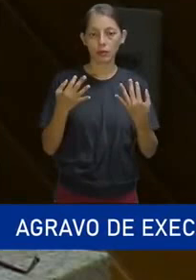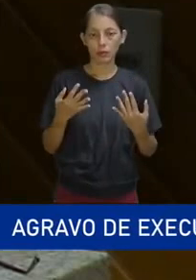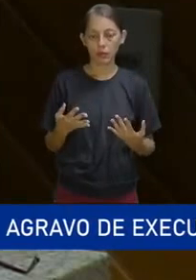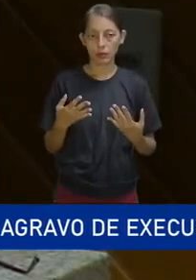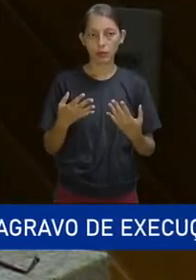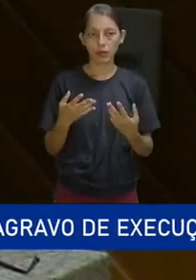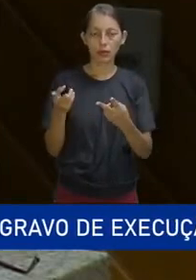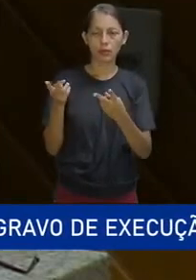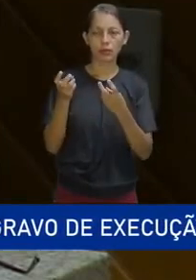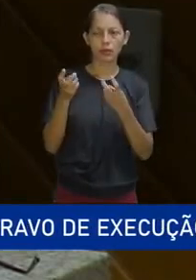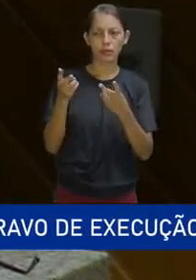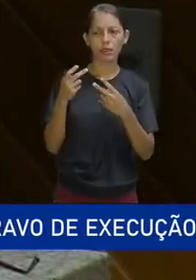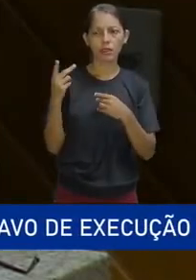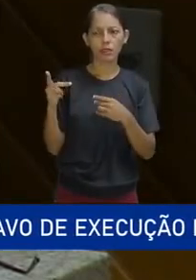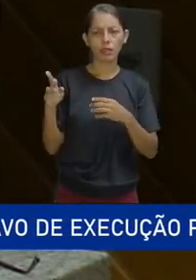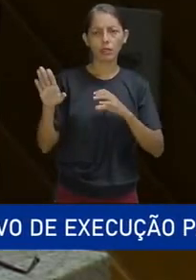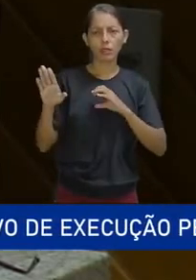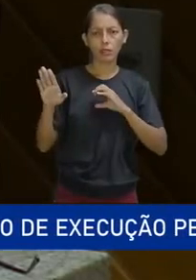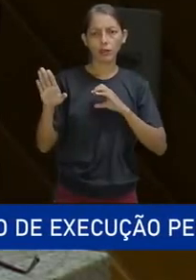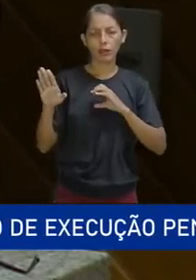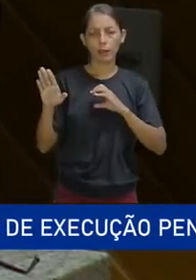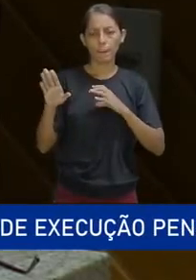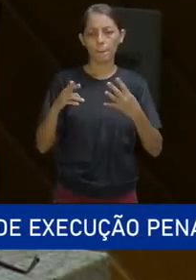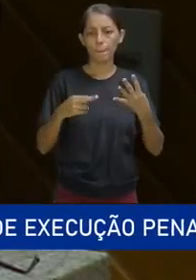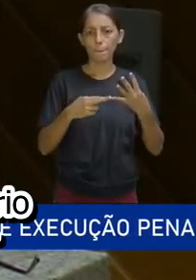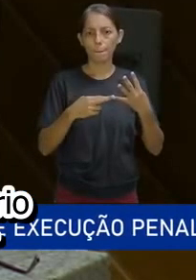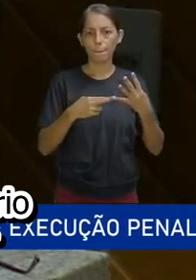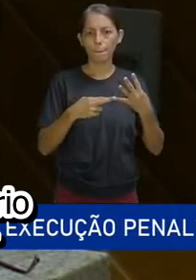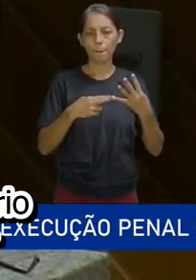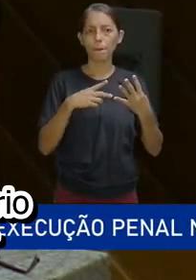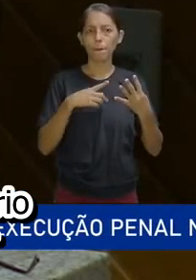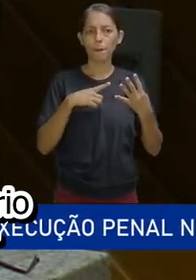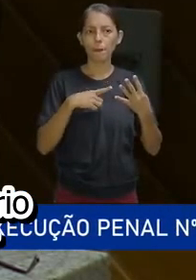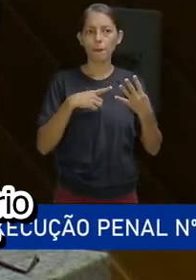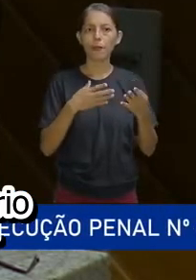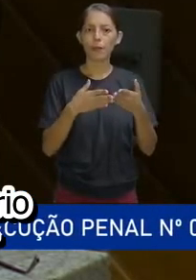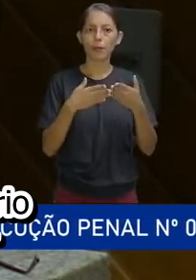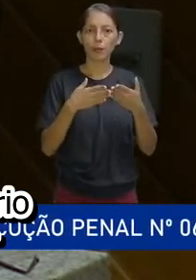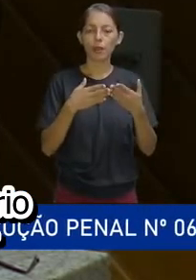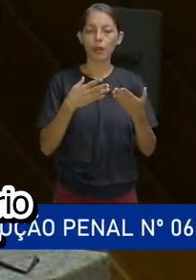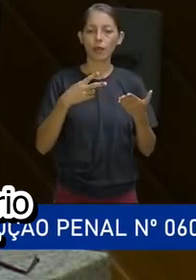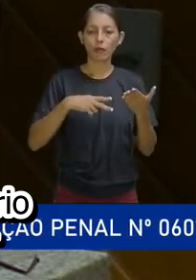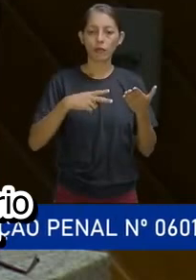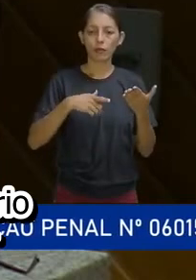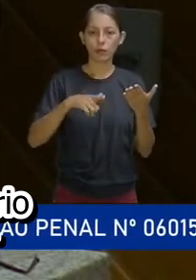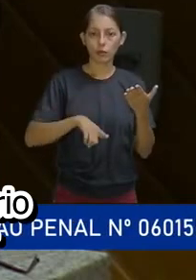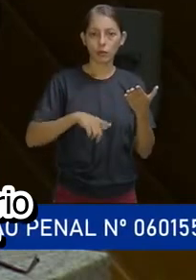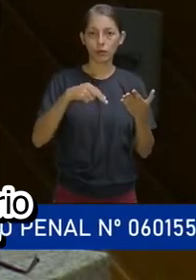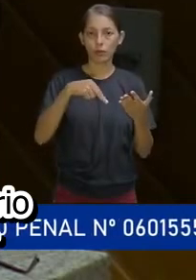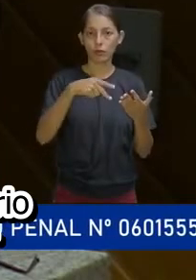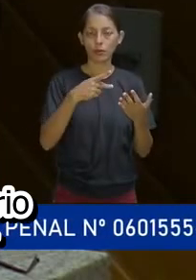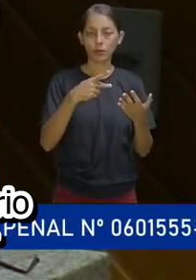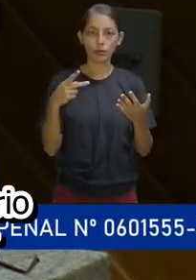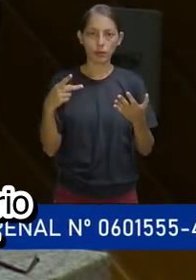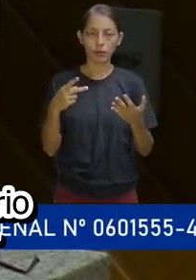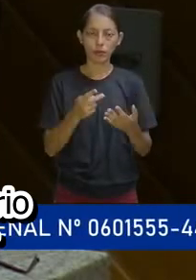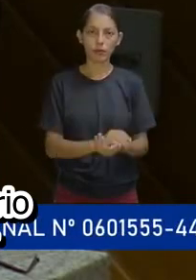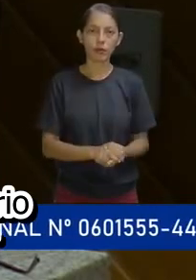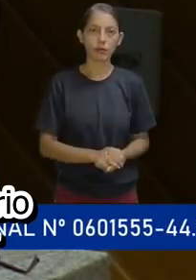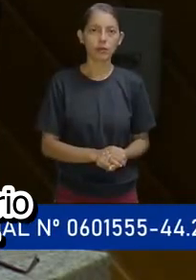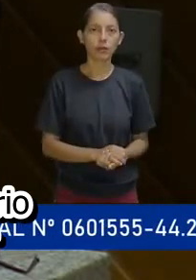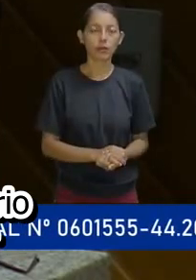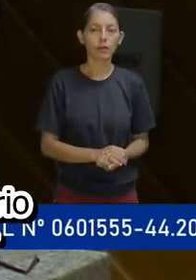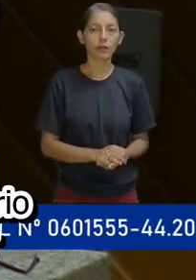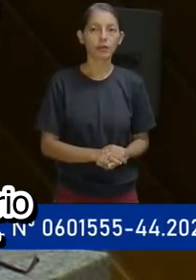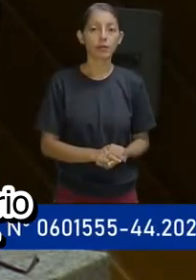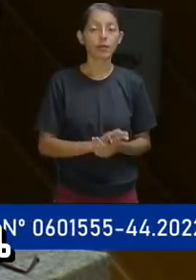que a parte agravante intenta contra o recurso à revisão dos termos da NPP, celebrado junto ao Ministério Público Eleitoral,